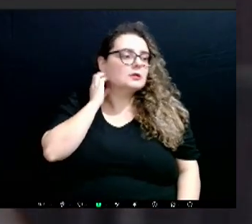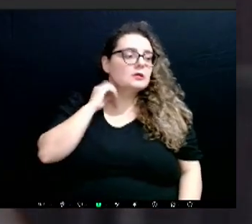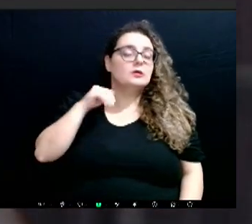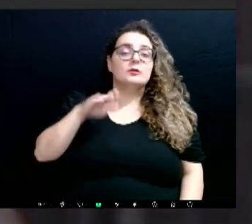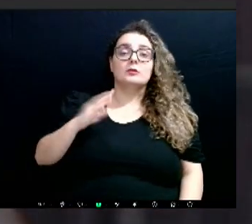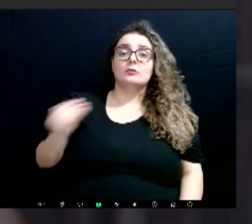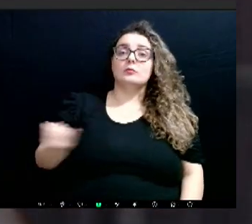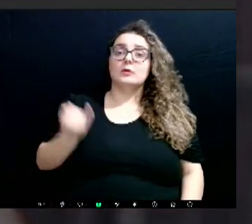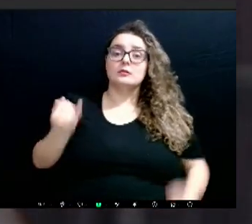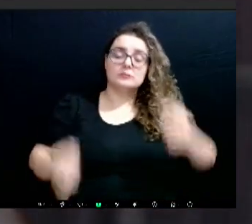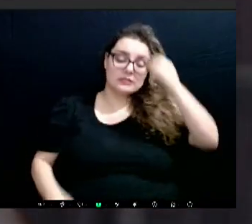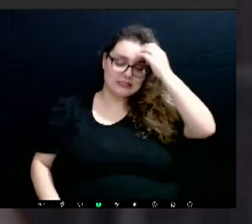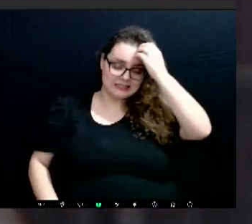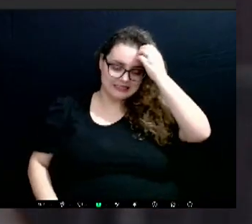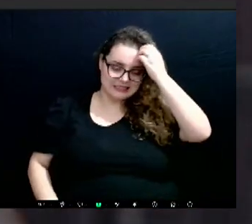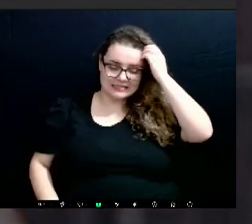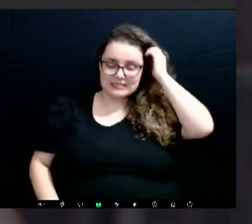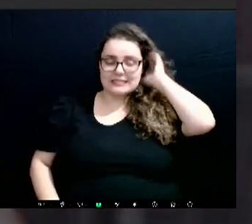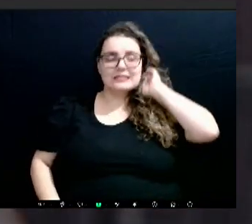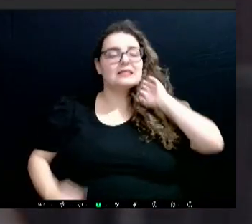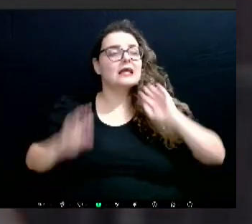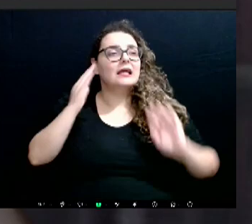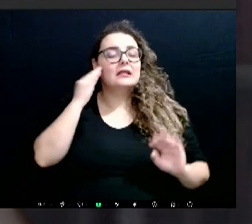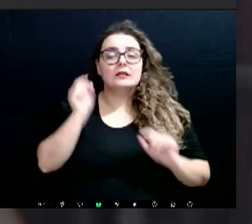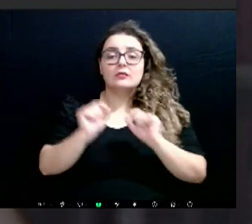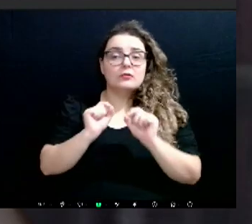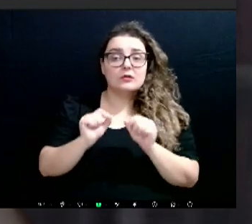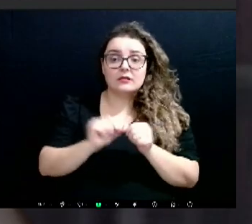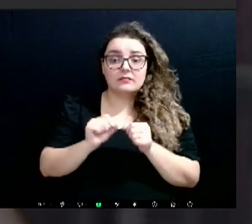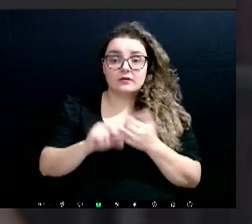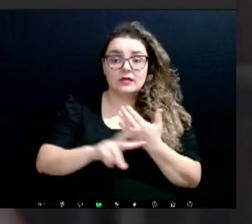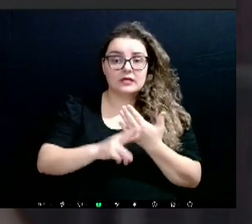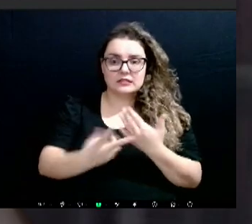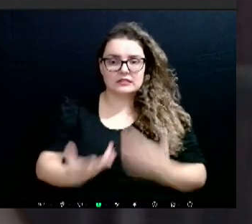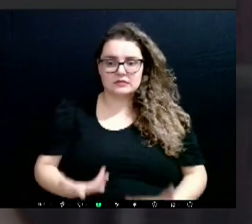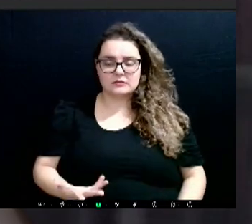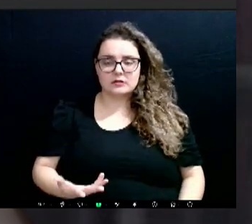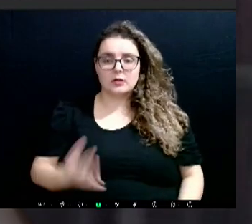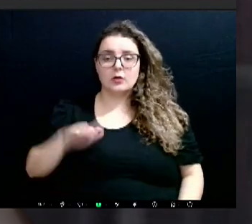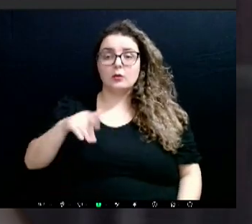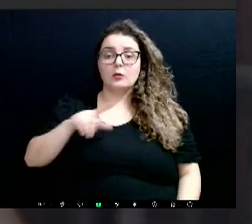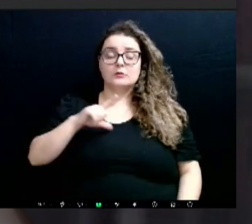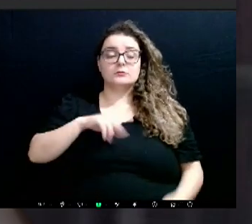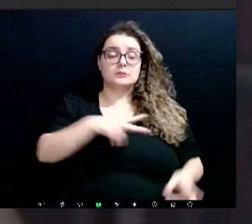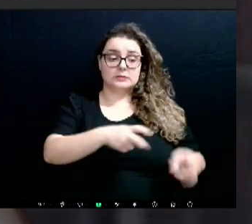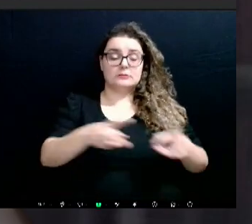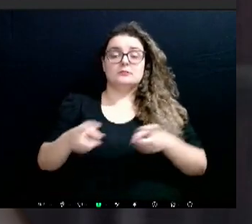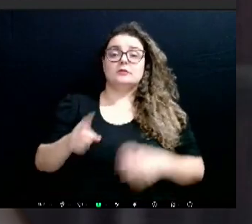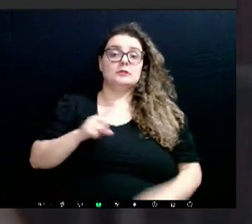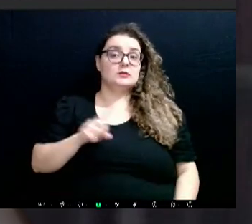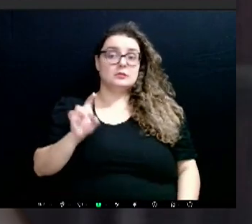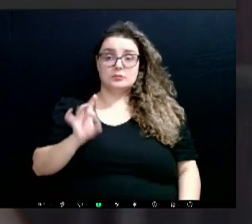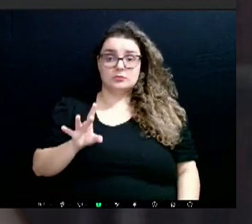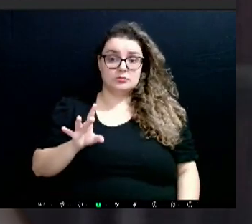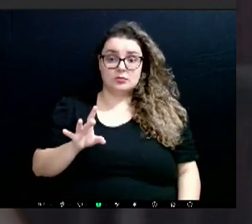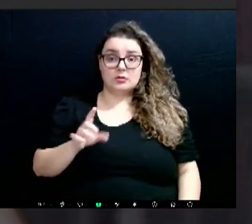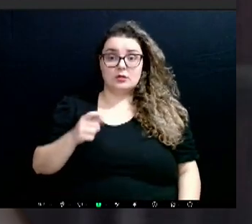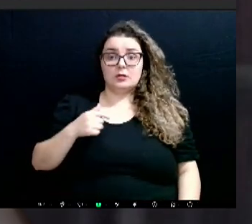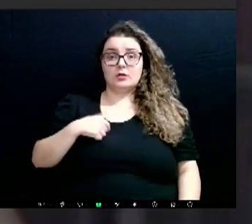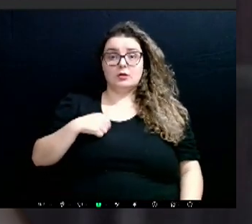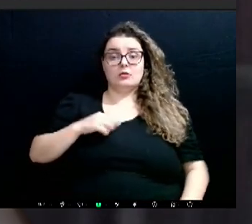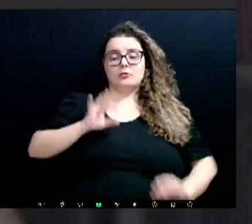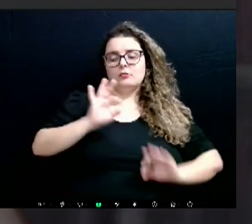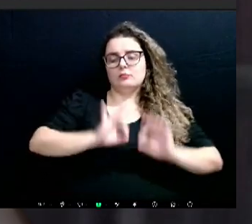que leva a isso. Uhum. Né? A partir do momento que há essa percepção, não só, eu vou modular o meu comportamento, então